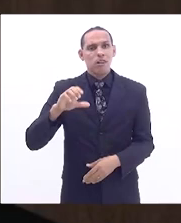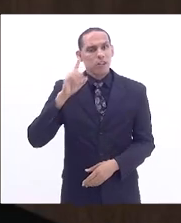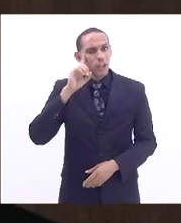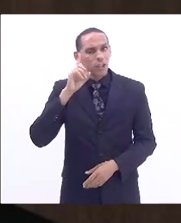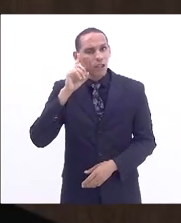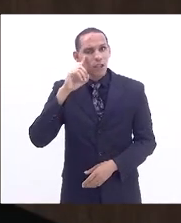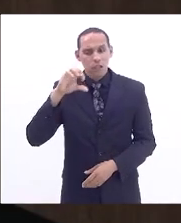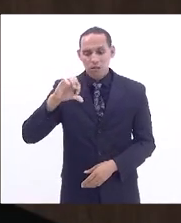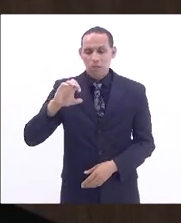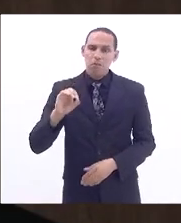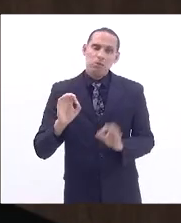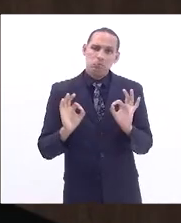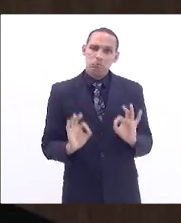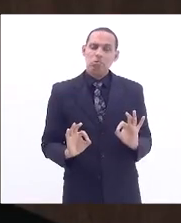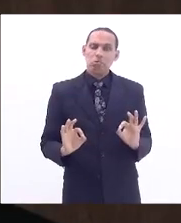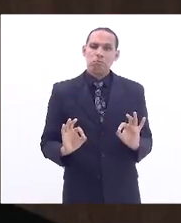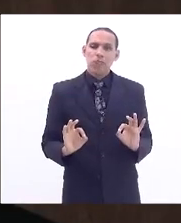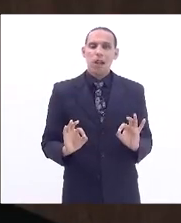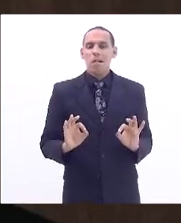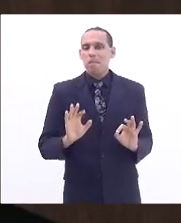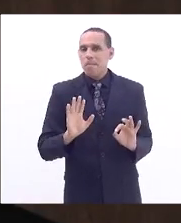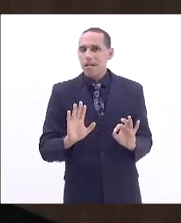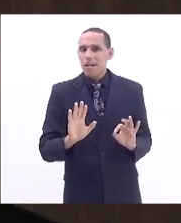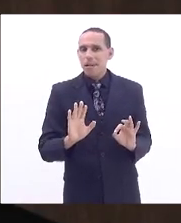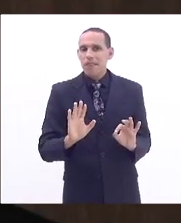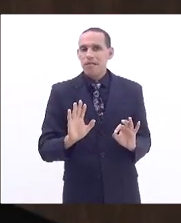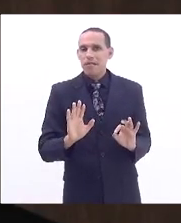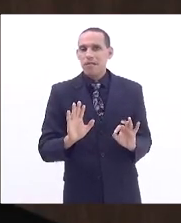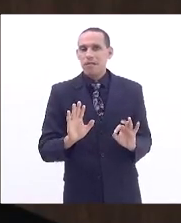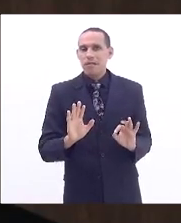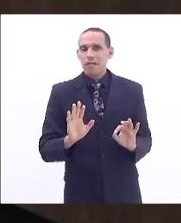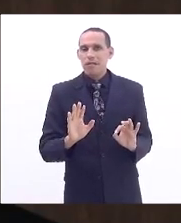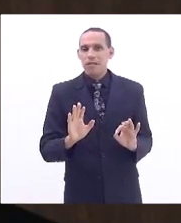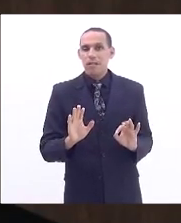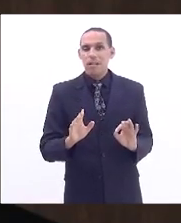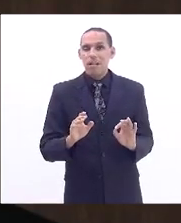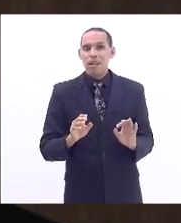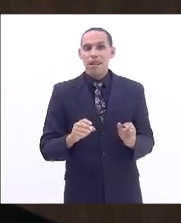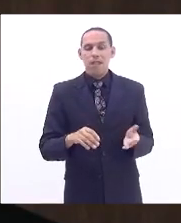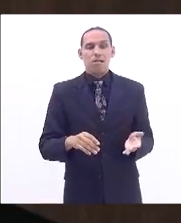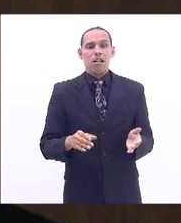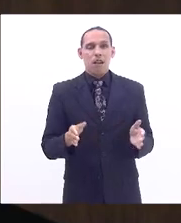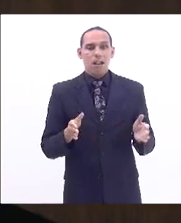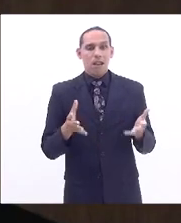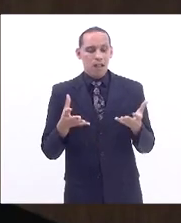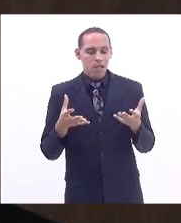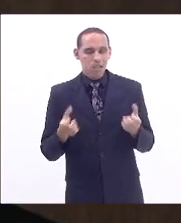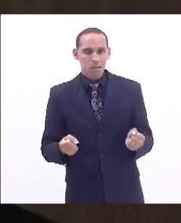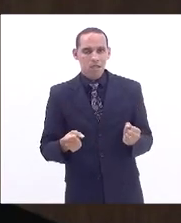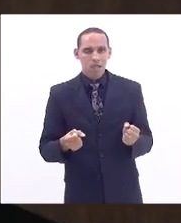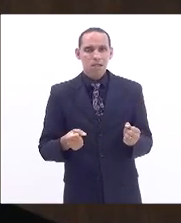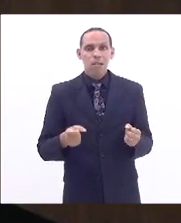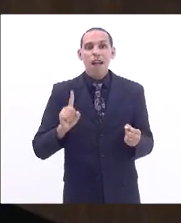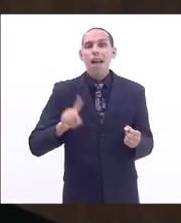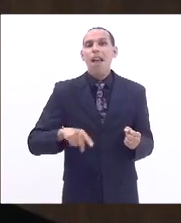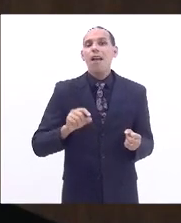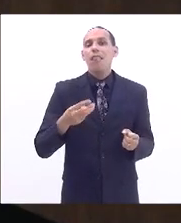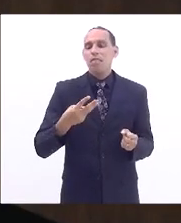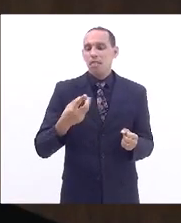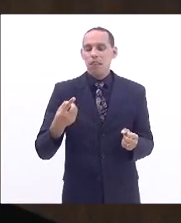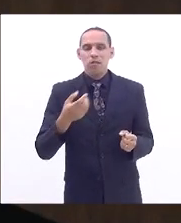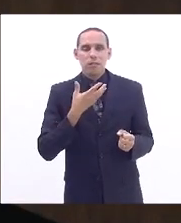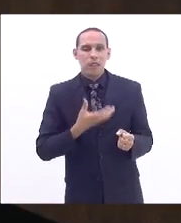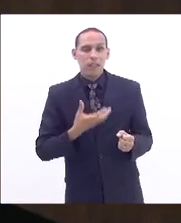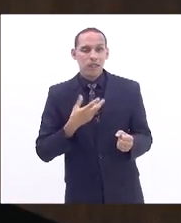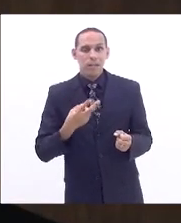dias perfeito mas o terno não dá tesão a lei já definiu laterais é 31 dezembro